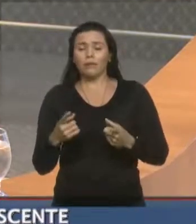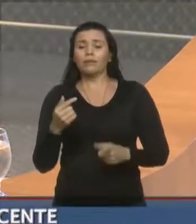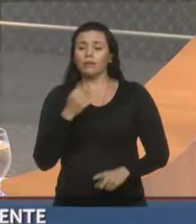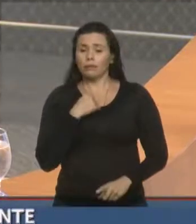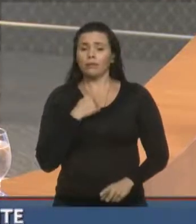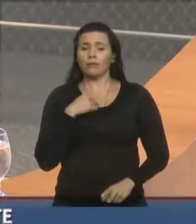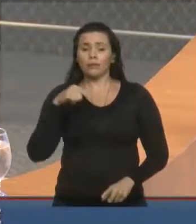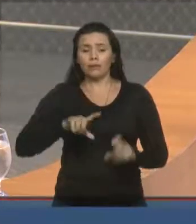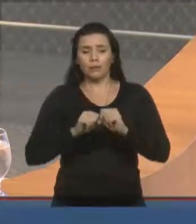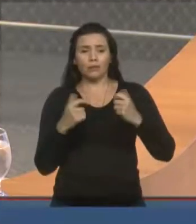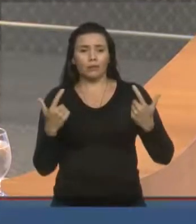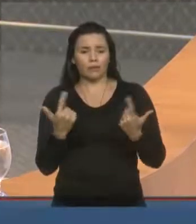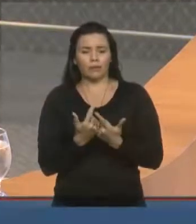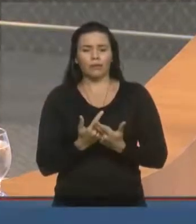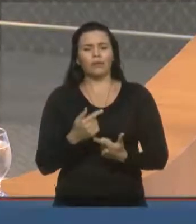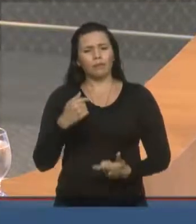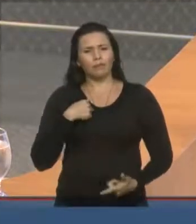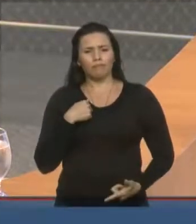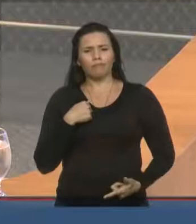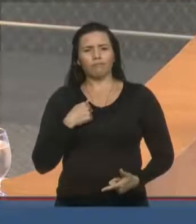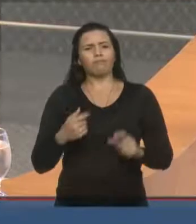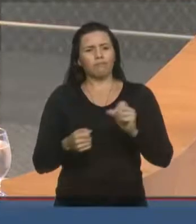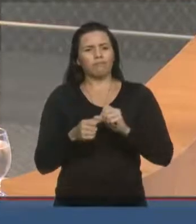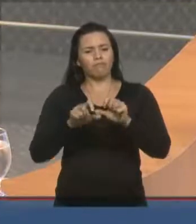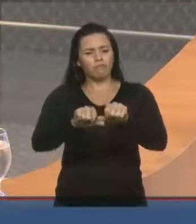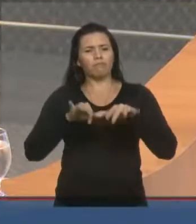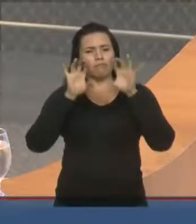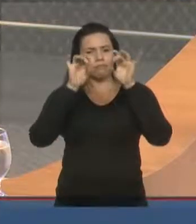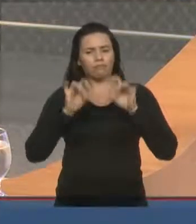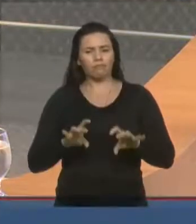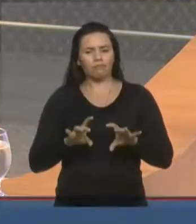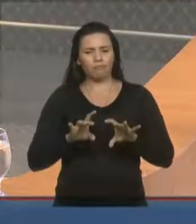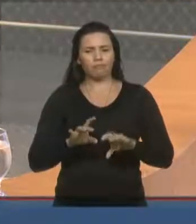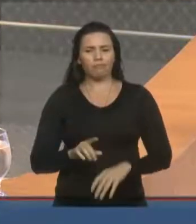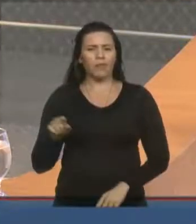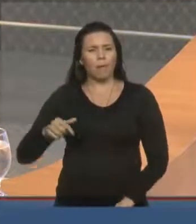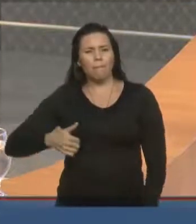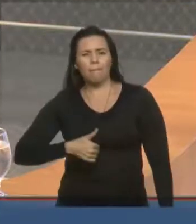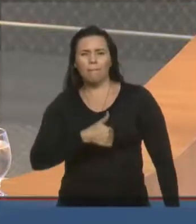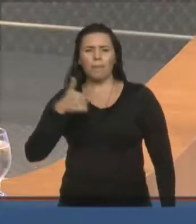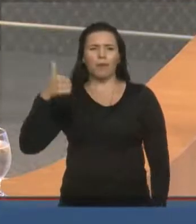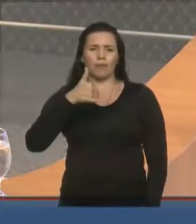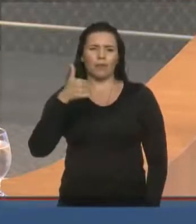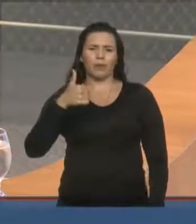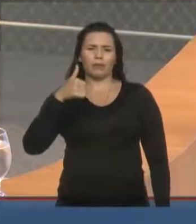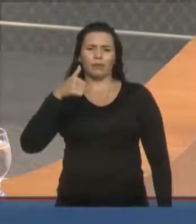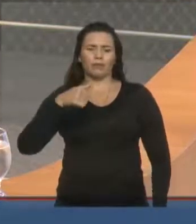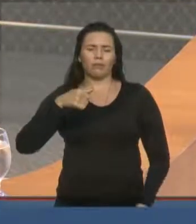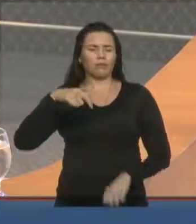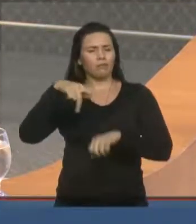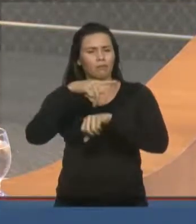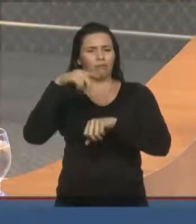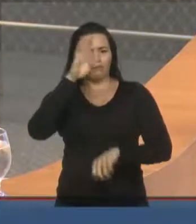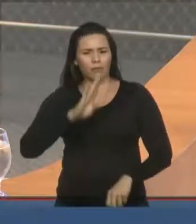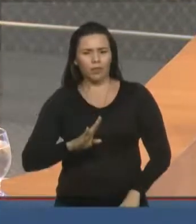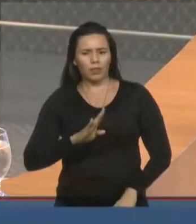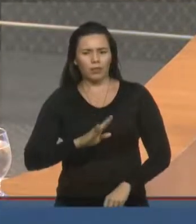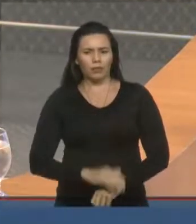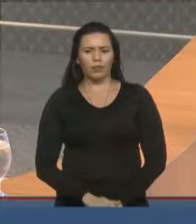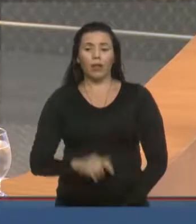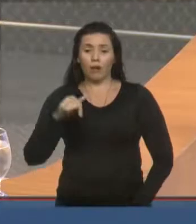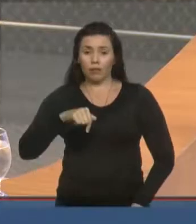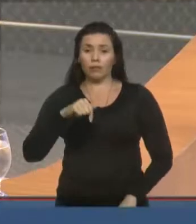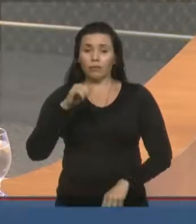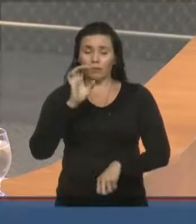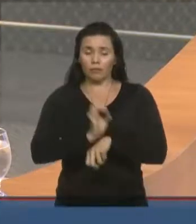reconhecer todo esse trabalho, como já foi dito, destacado, pioneiro no país, o único do país, nossa cidade,